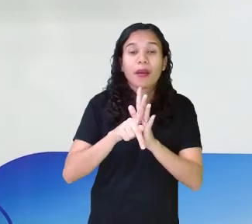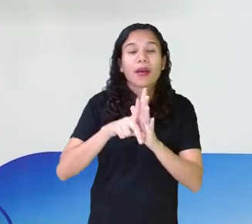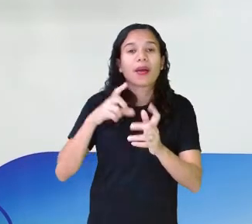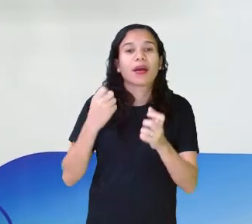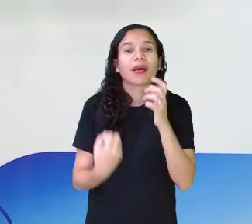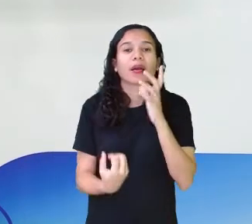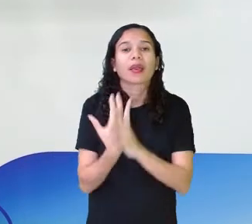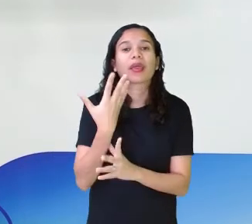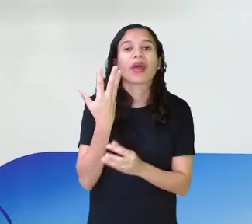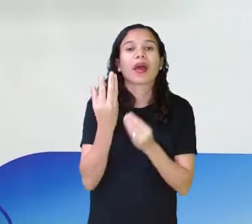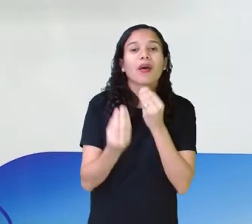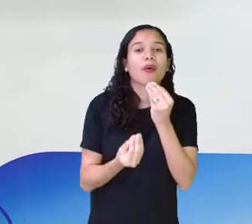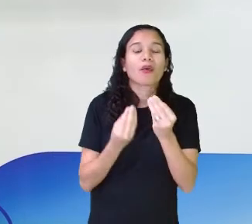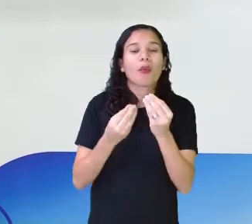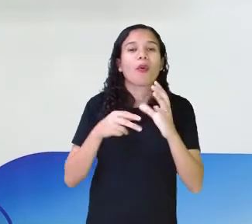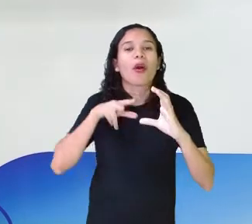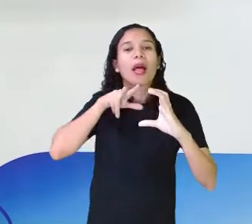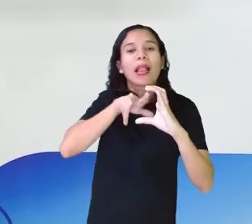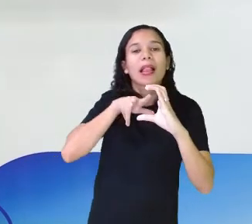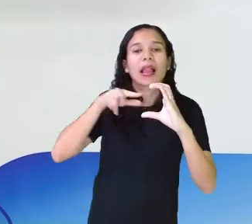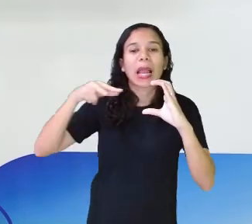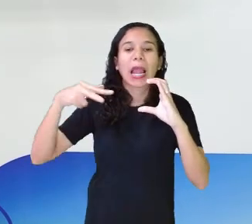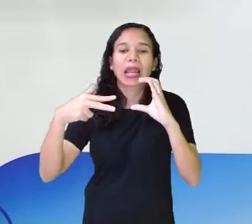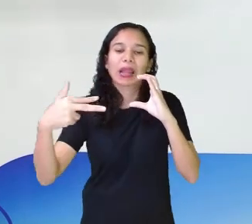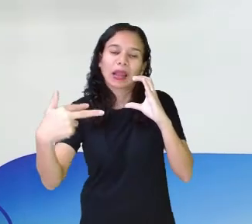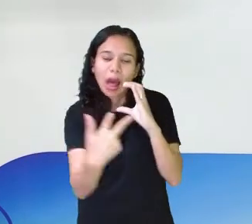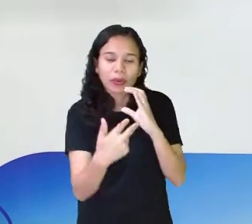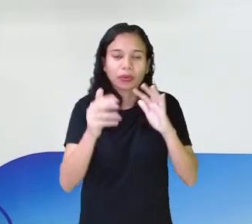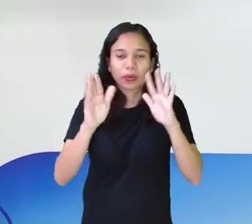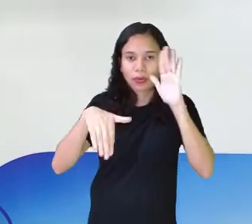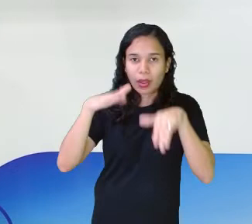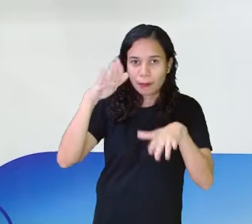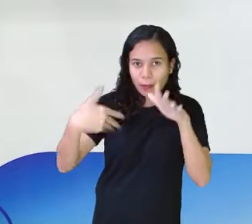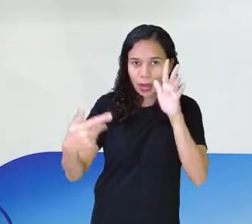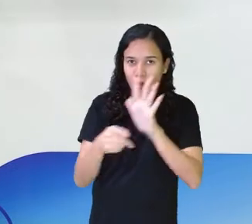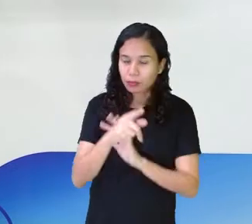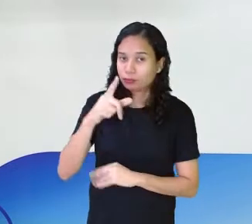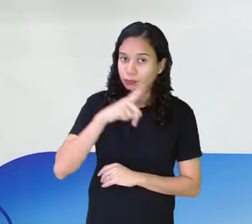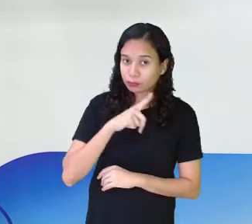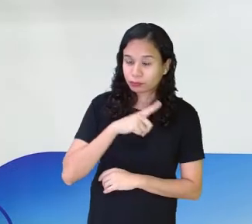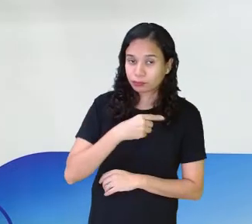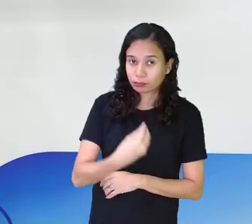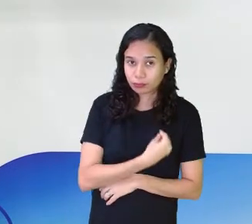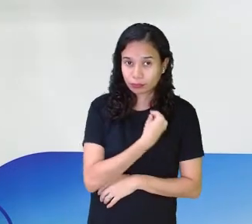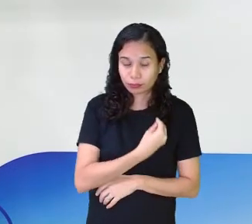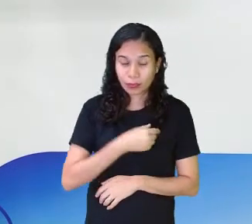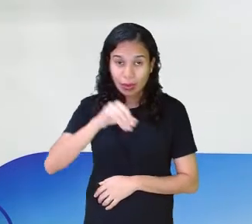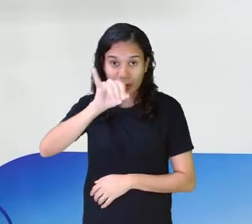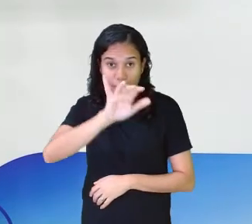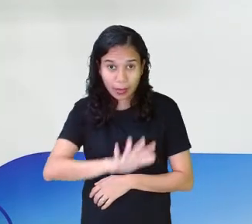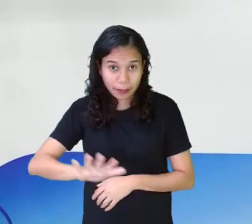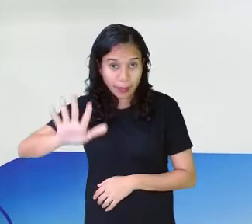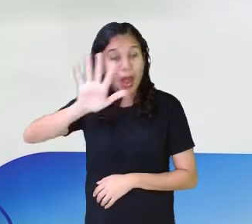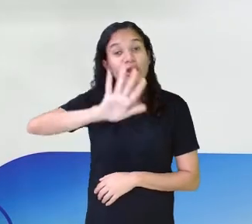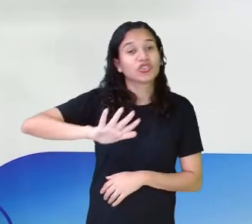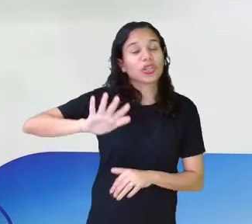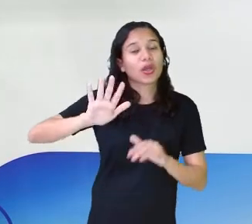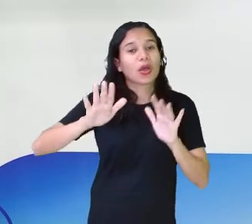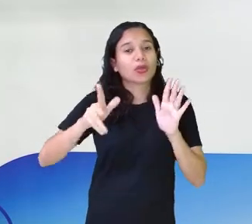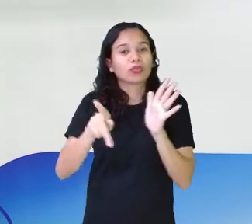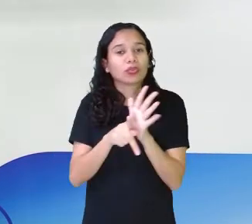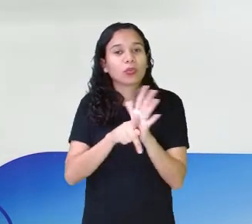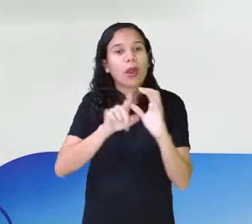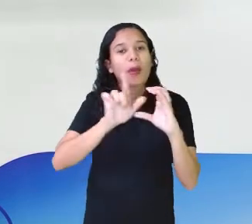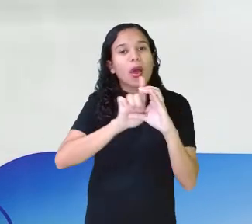tenho os meus lados. Dependendo do formato da minha figura espacial, do meu